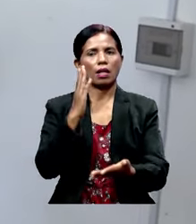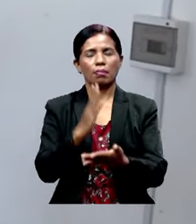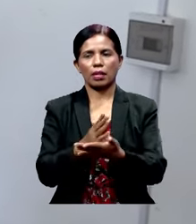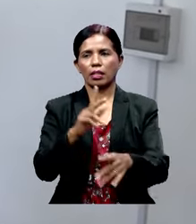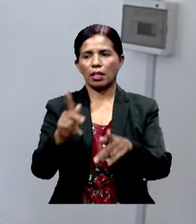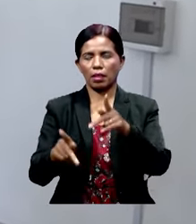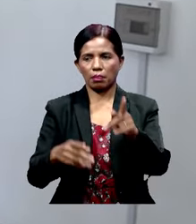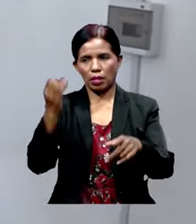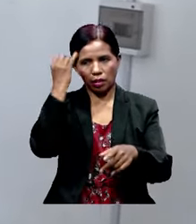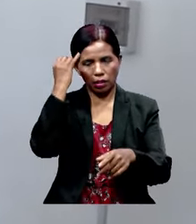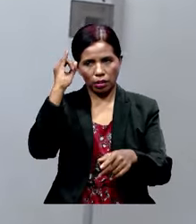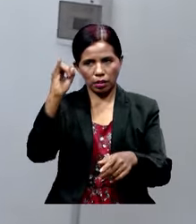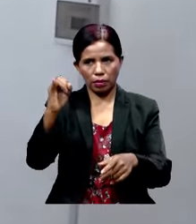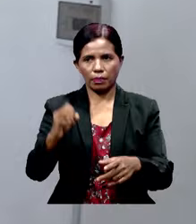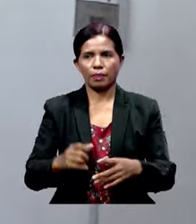e mania